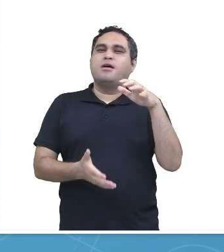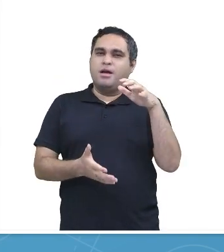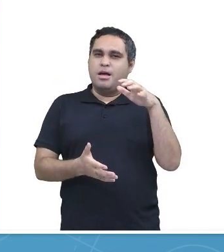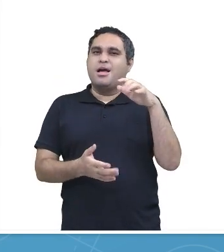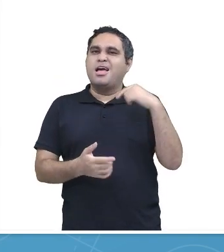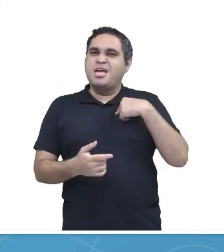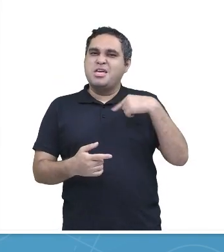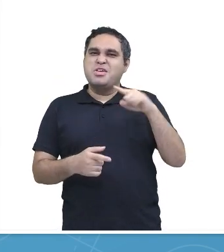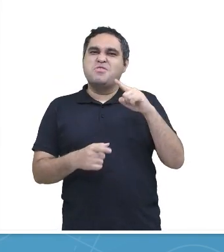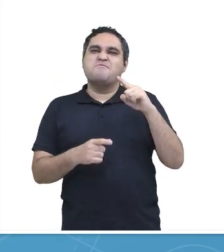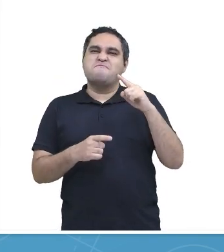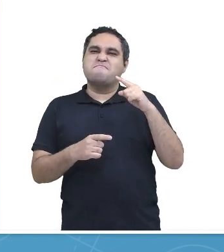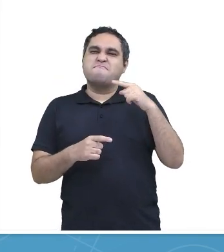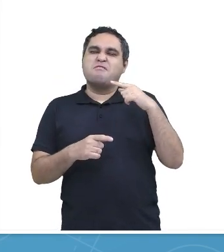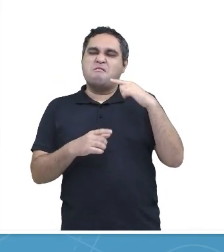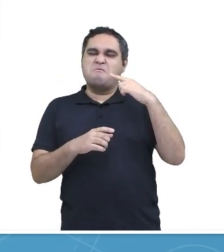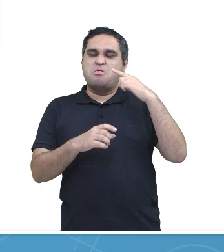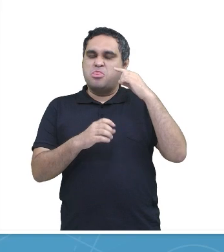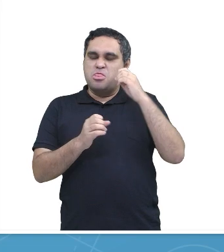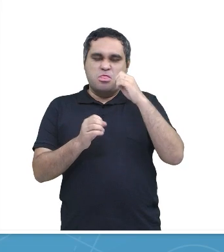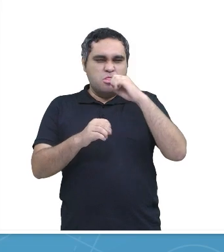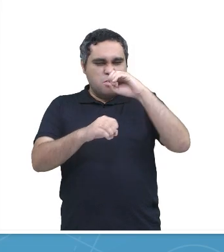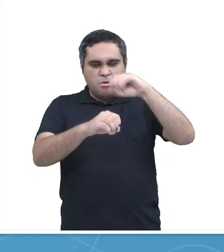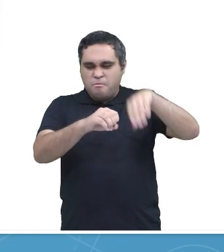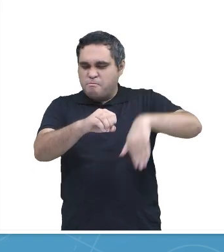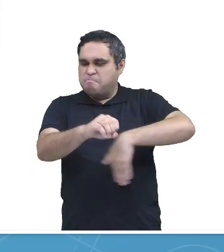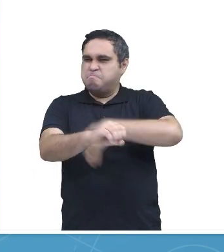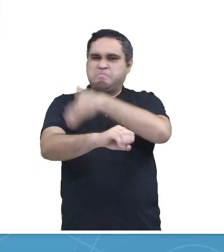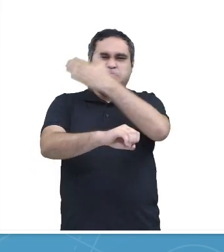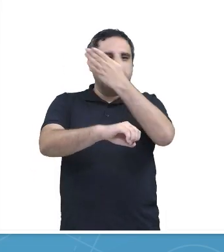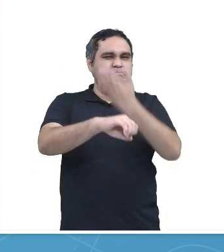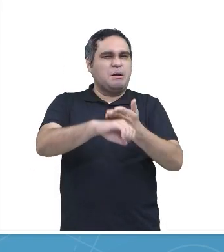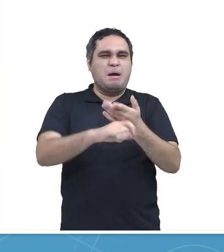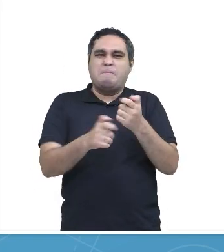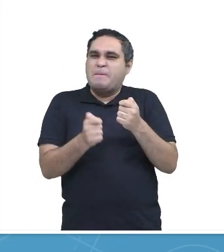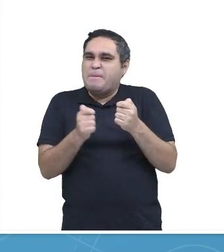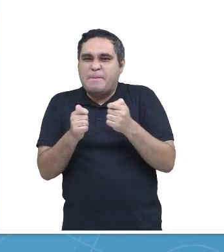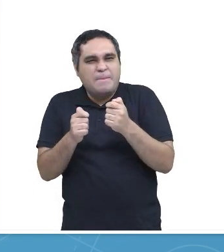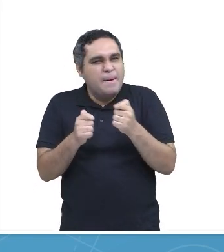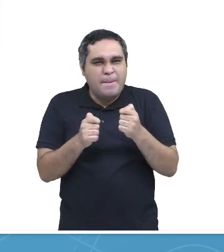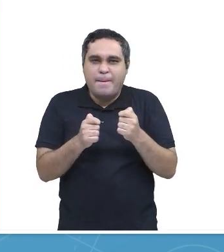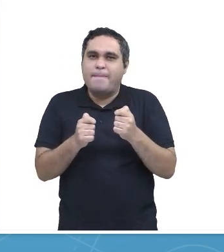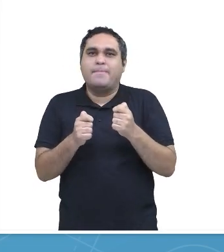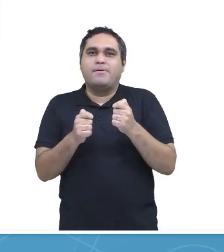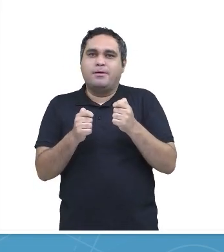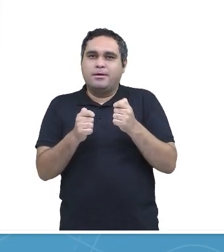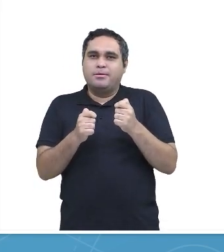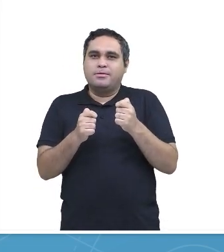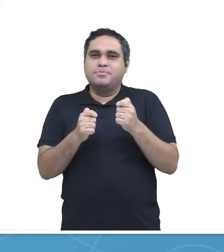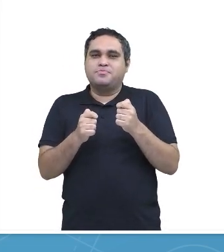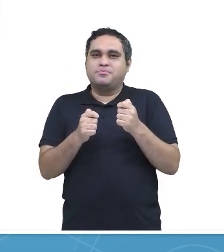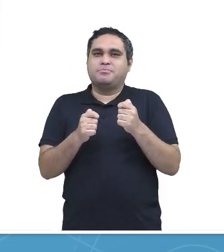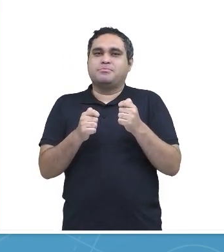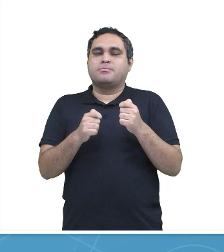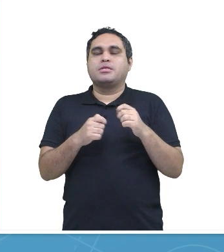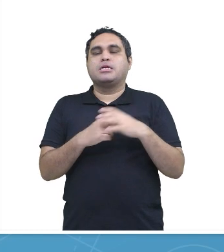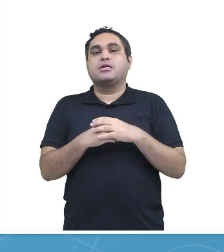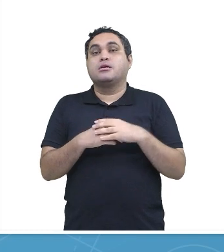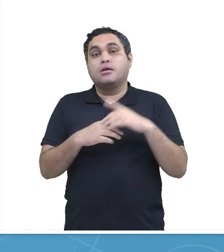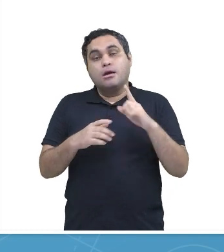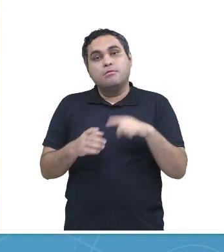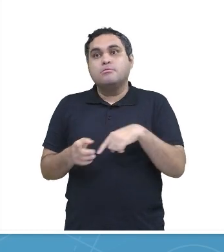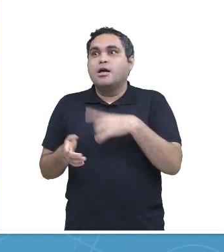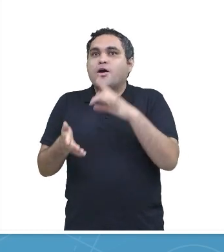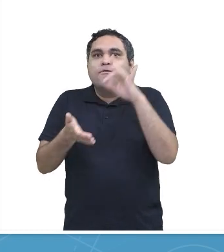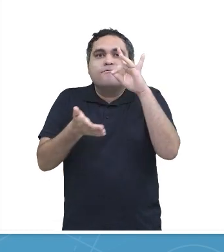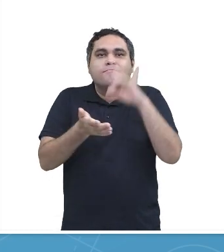dormir tarde quando quiser. Vai ficar jogando videogame lá até amanhecer. Quando